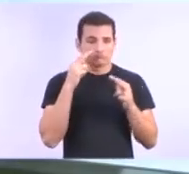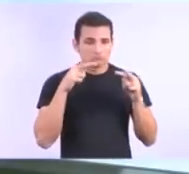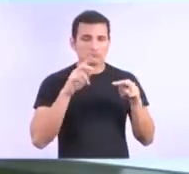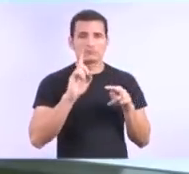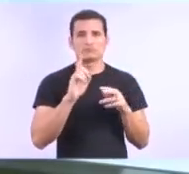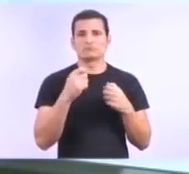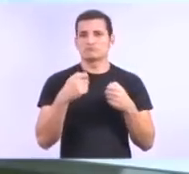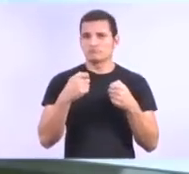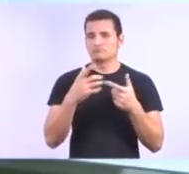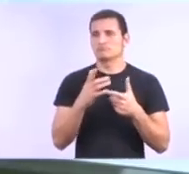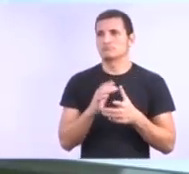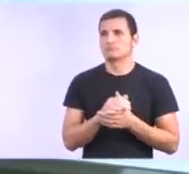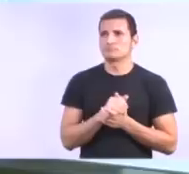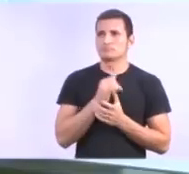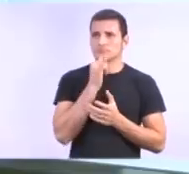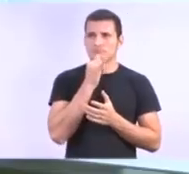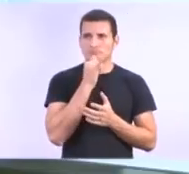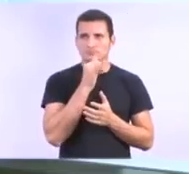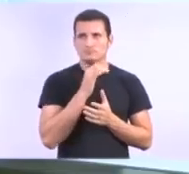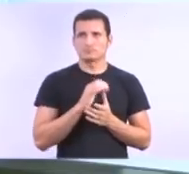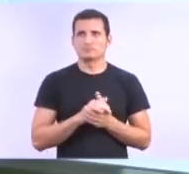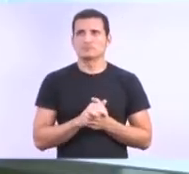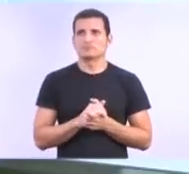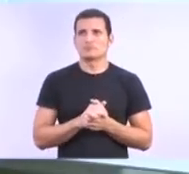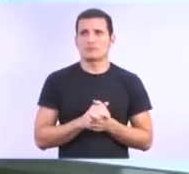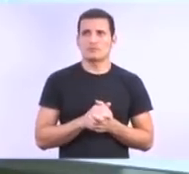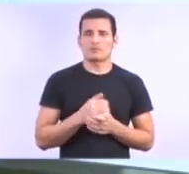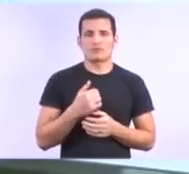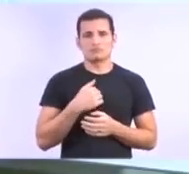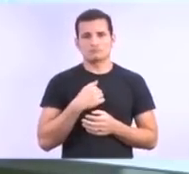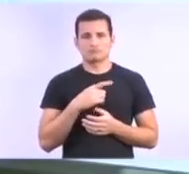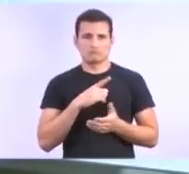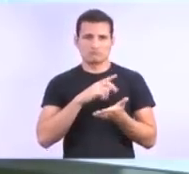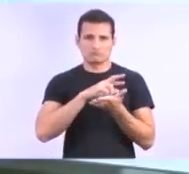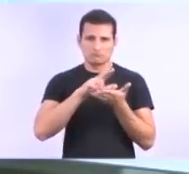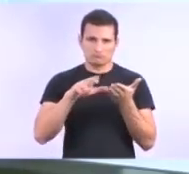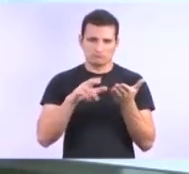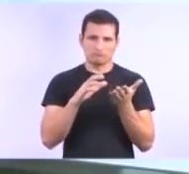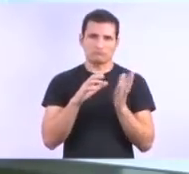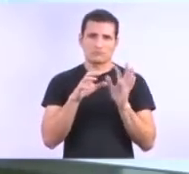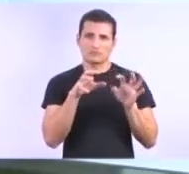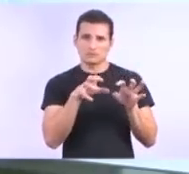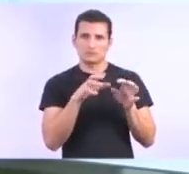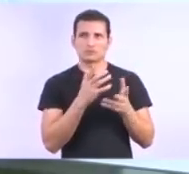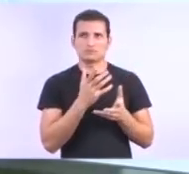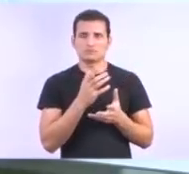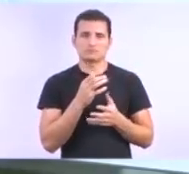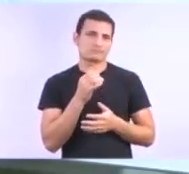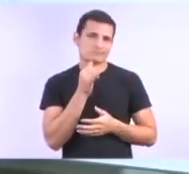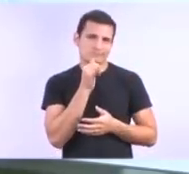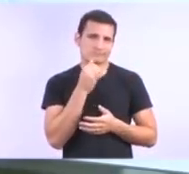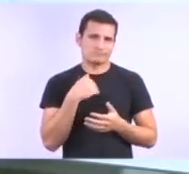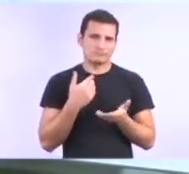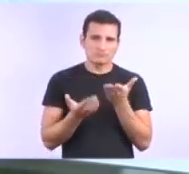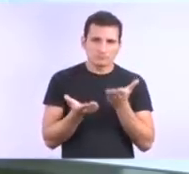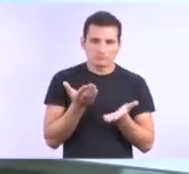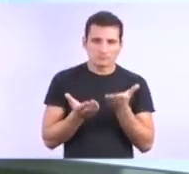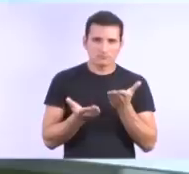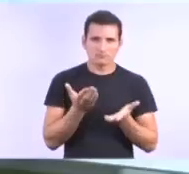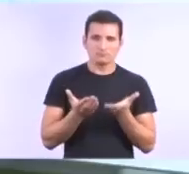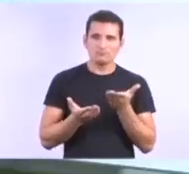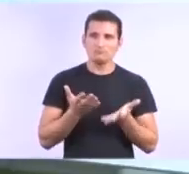controle. Por exemplo, eu tenho várias características. Novamente, o meu peso.